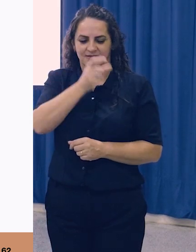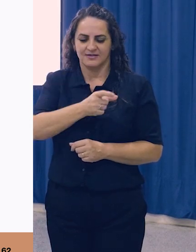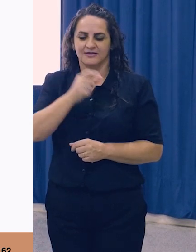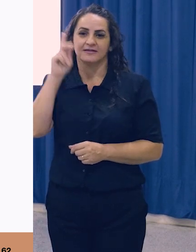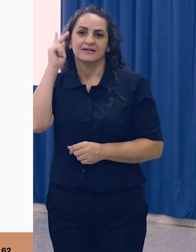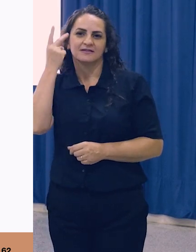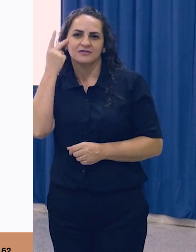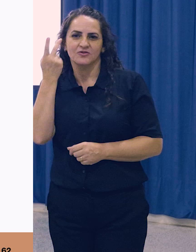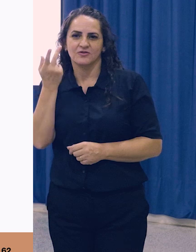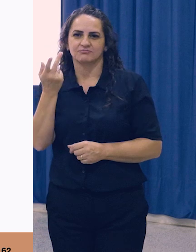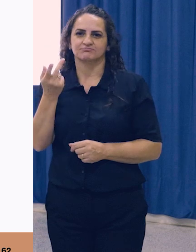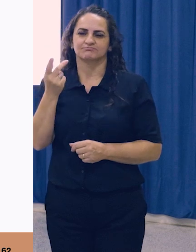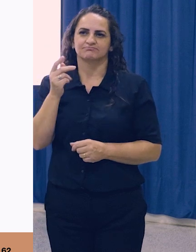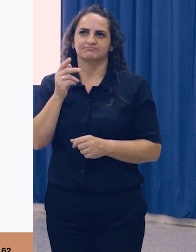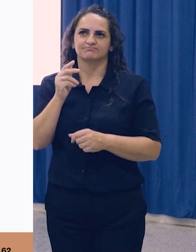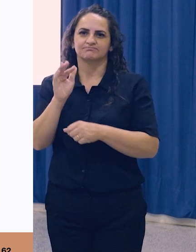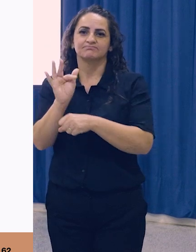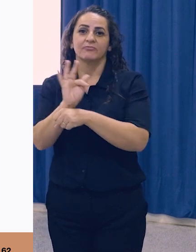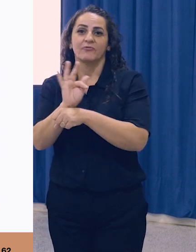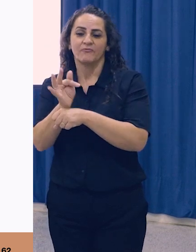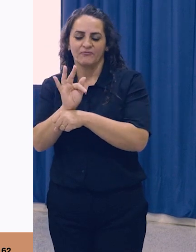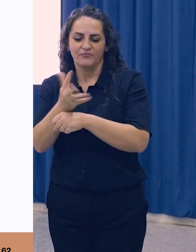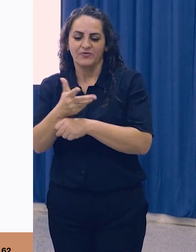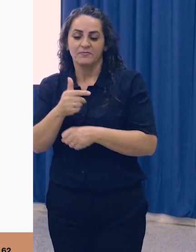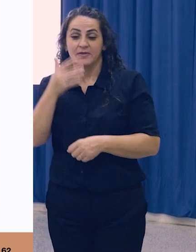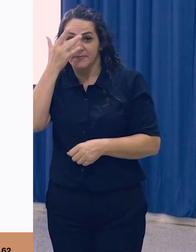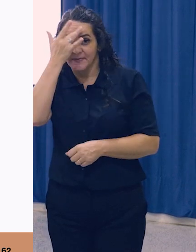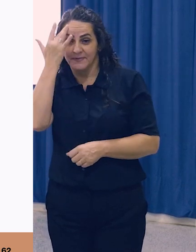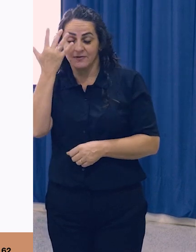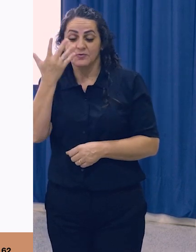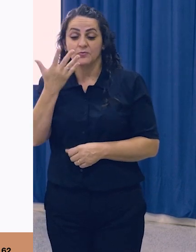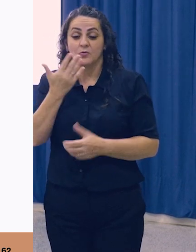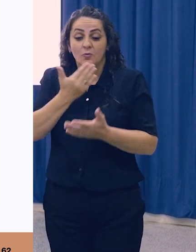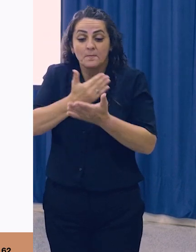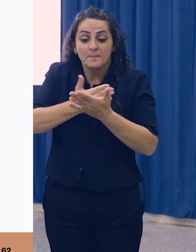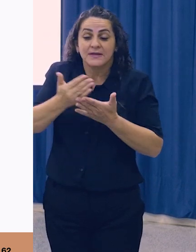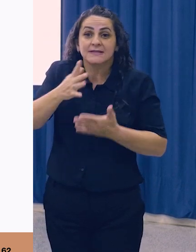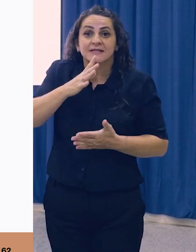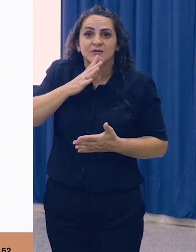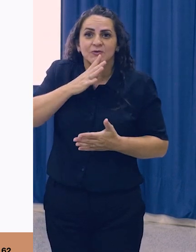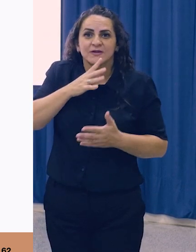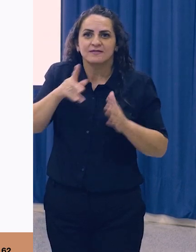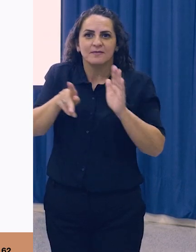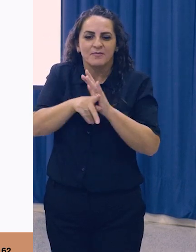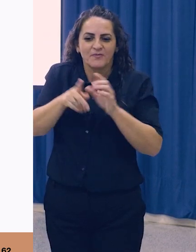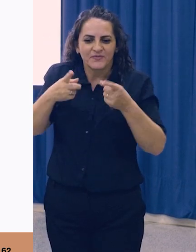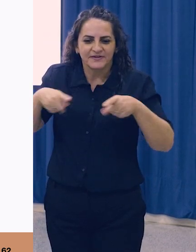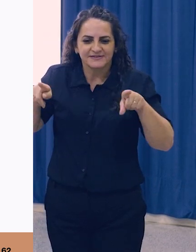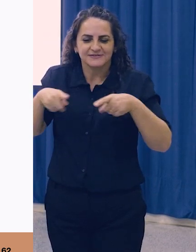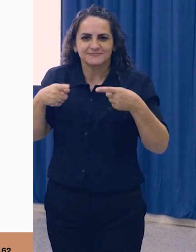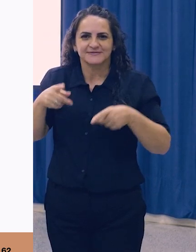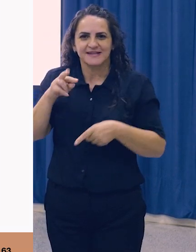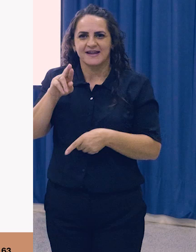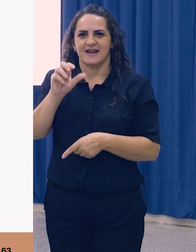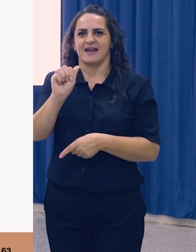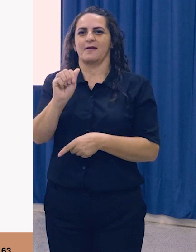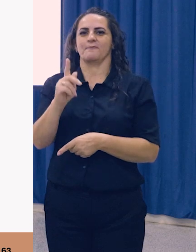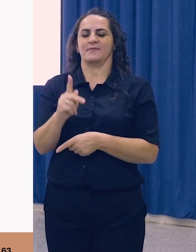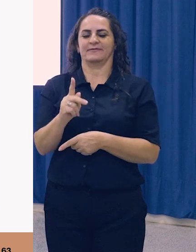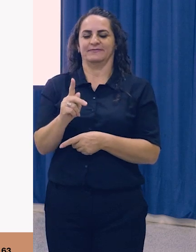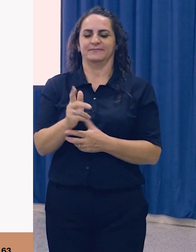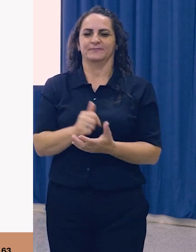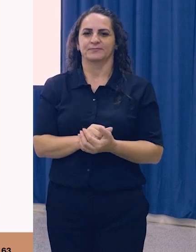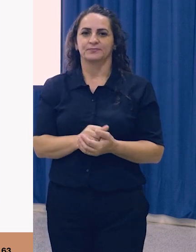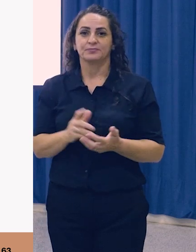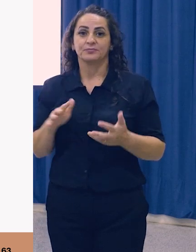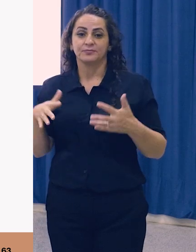algumas pessoas às vezes acabam conhecendo o filme por conta daquele rap, por conta daquela música. E